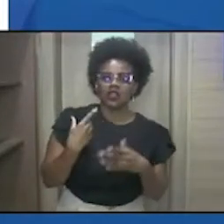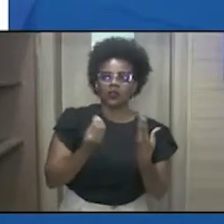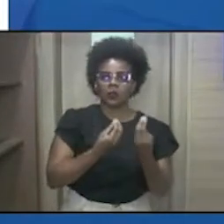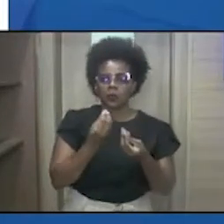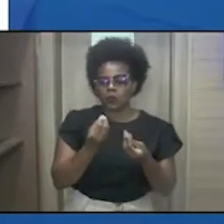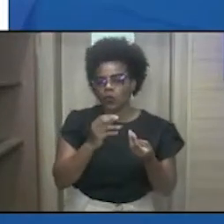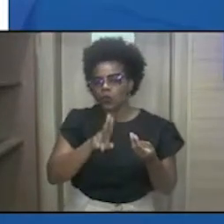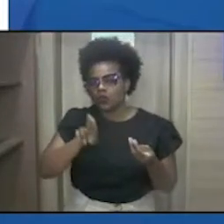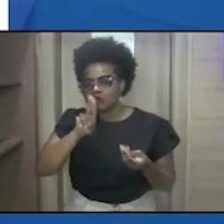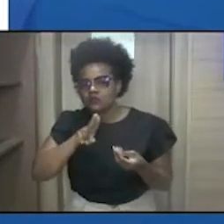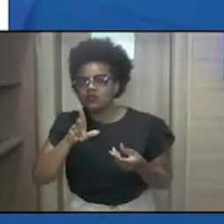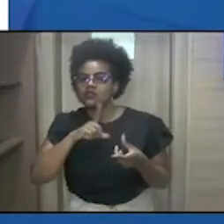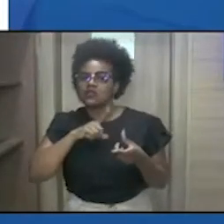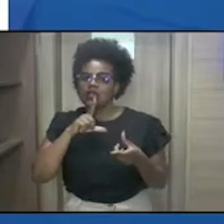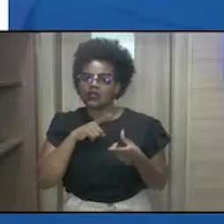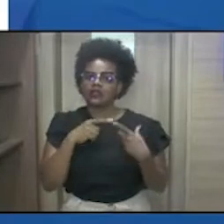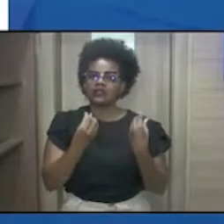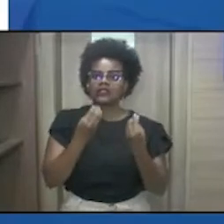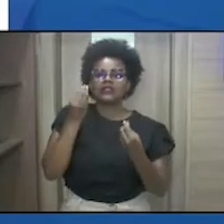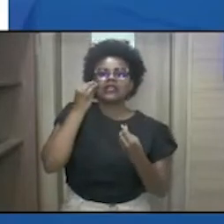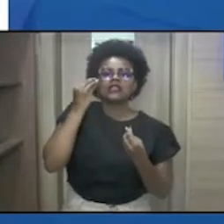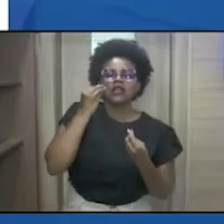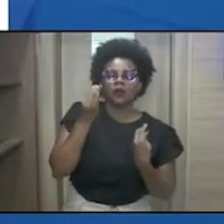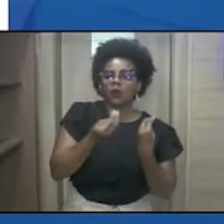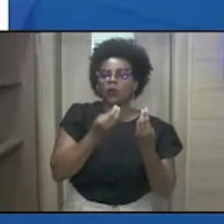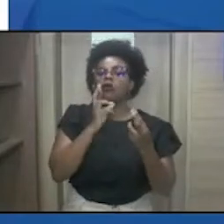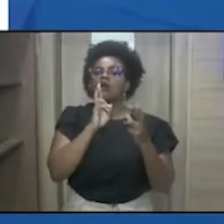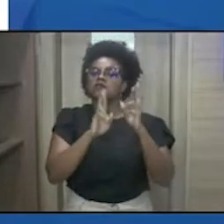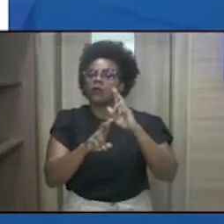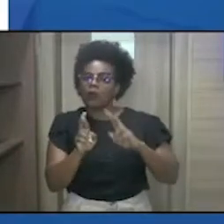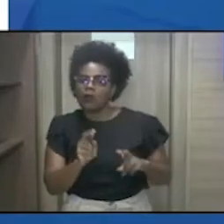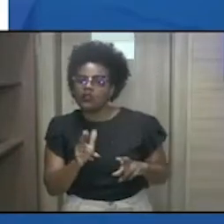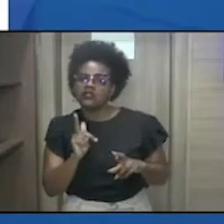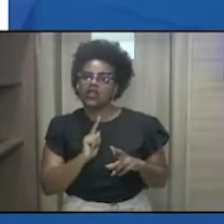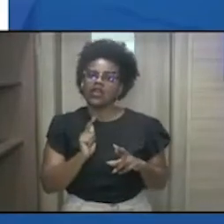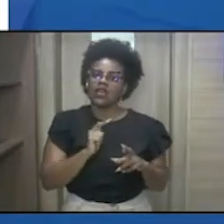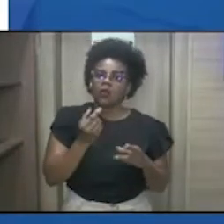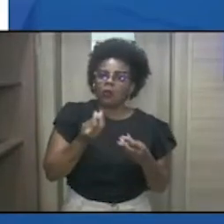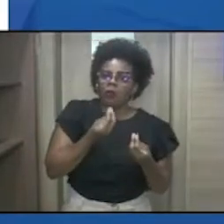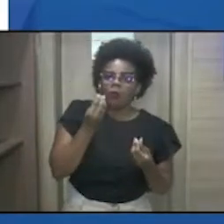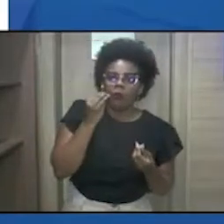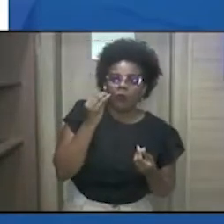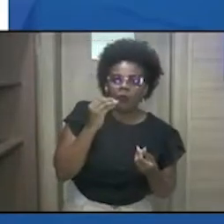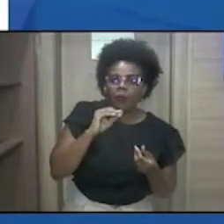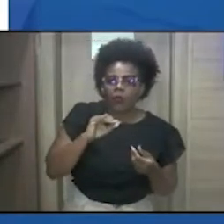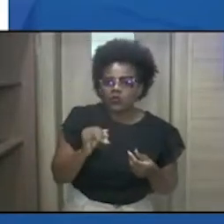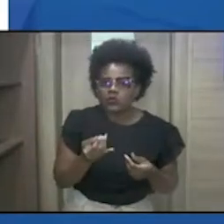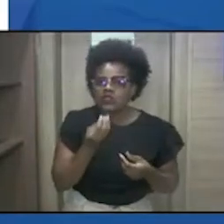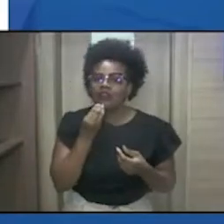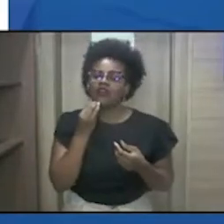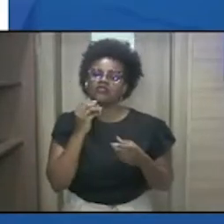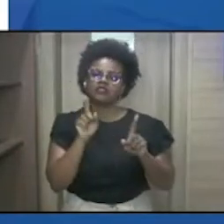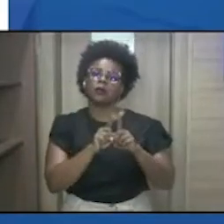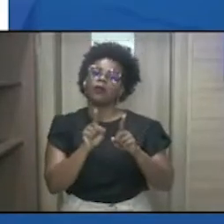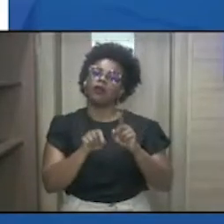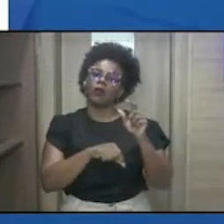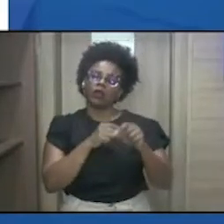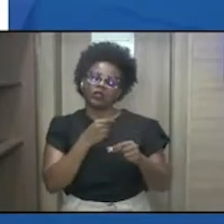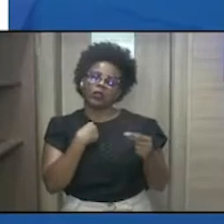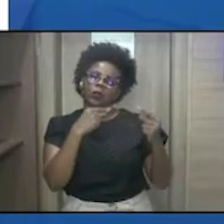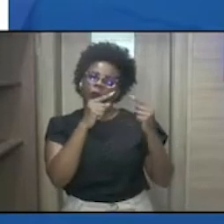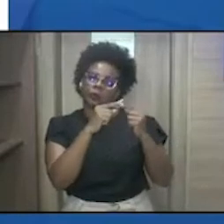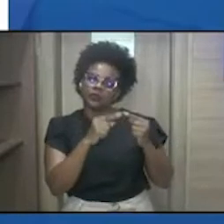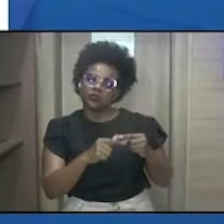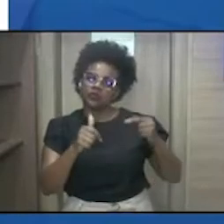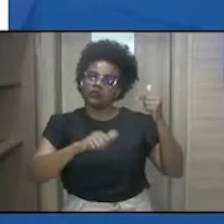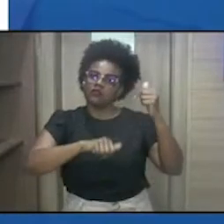sendo utilizados e tentar trazer uma resposta em tempo mais oportuno para a gestão, mas ao mesmo tempo também combinamos elementos